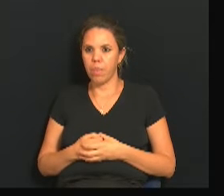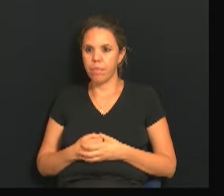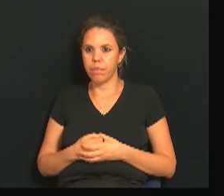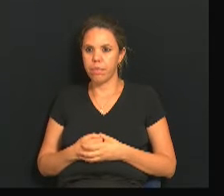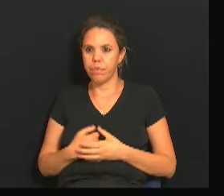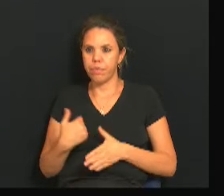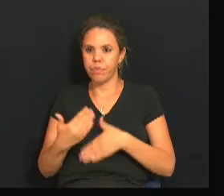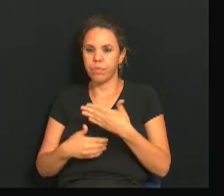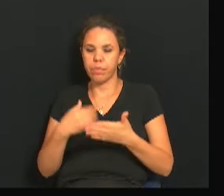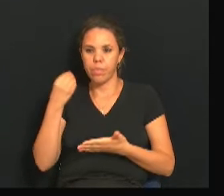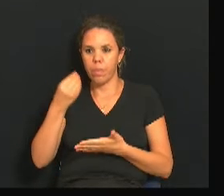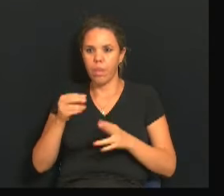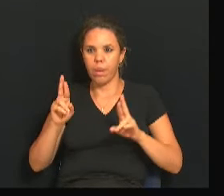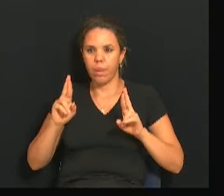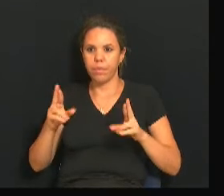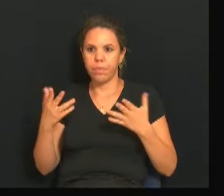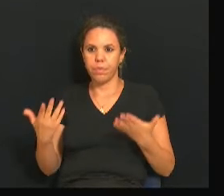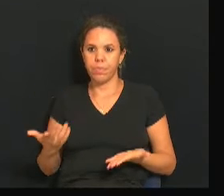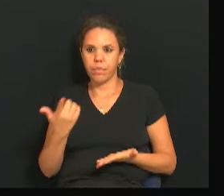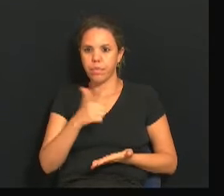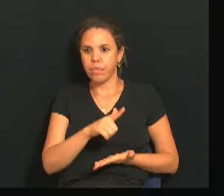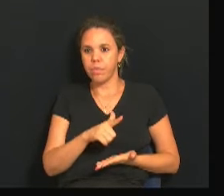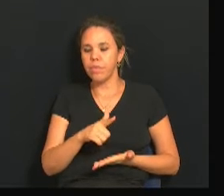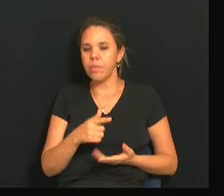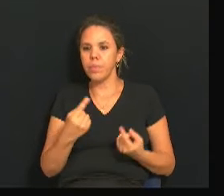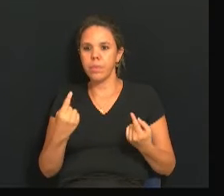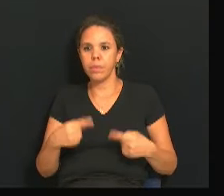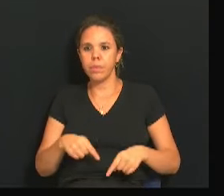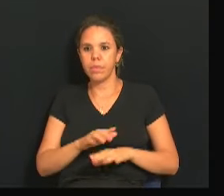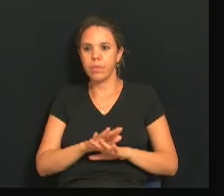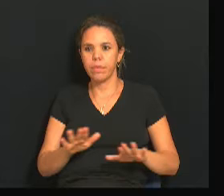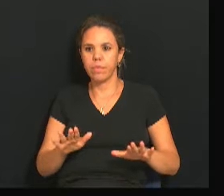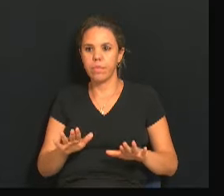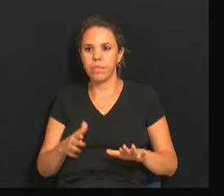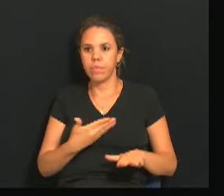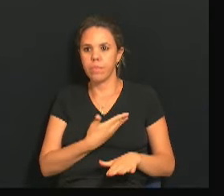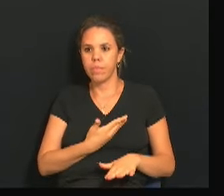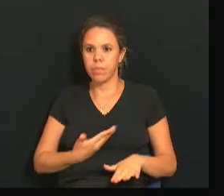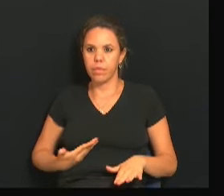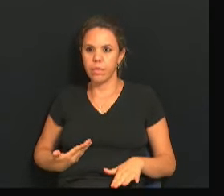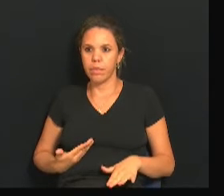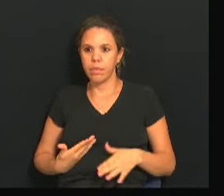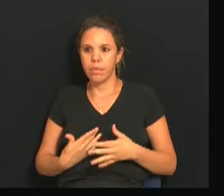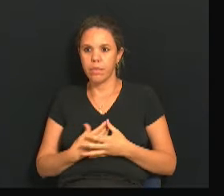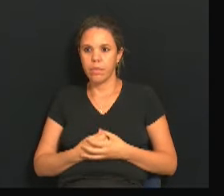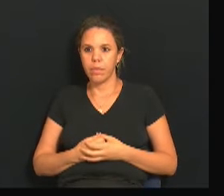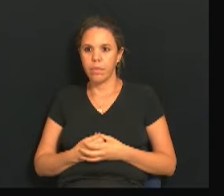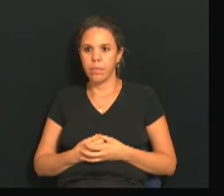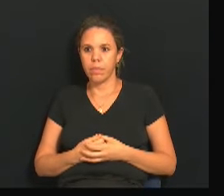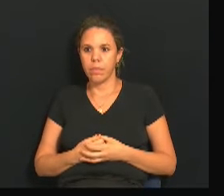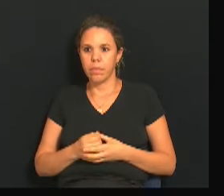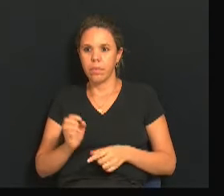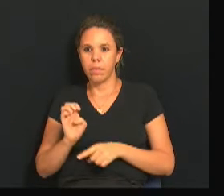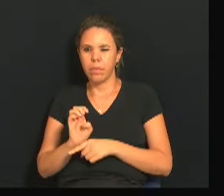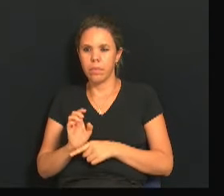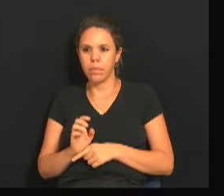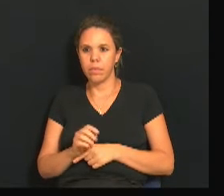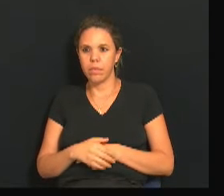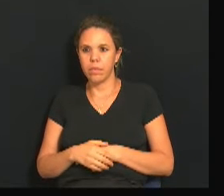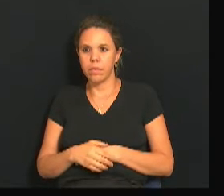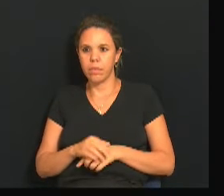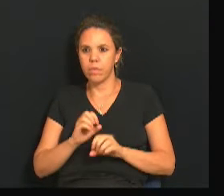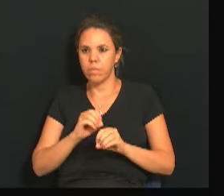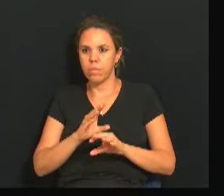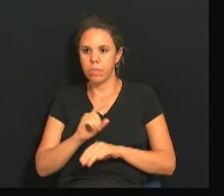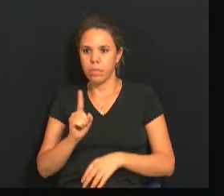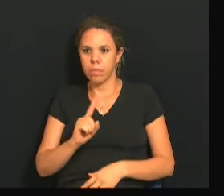de uma espécie de oposição ao governo de plantão ou ao Estado, no caso da educação. Não, a